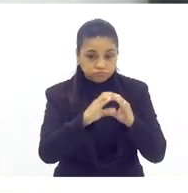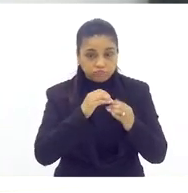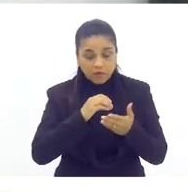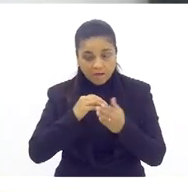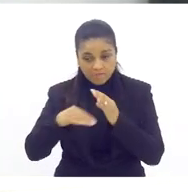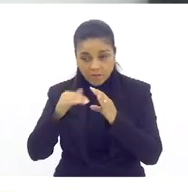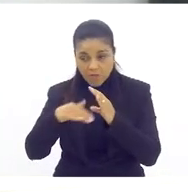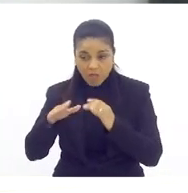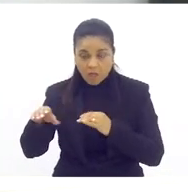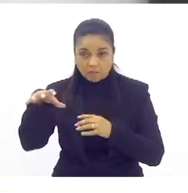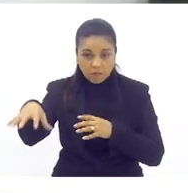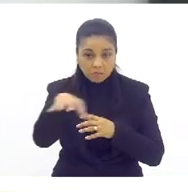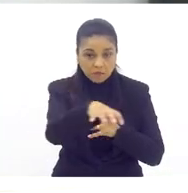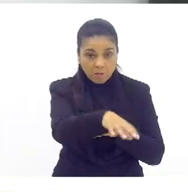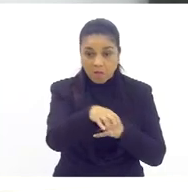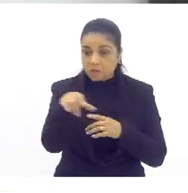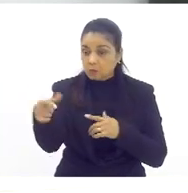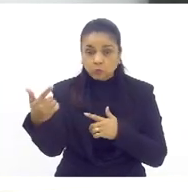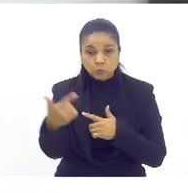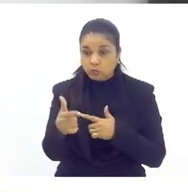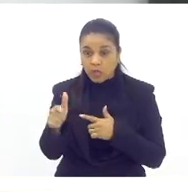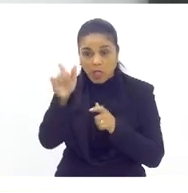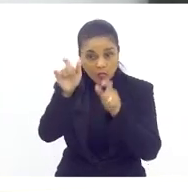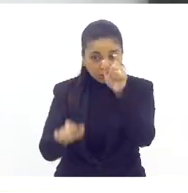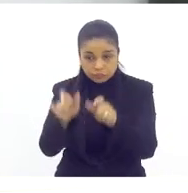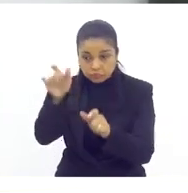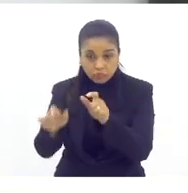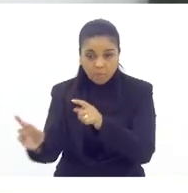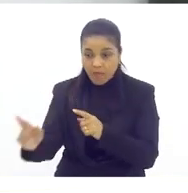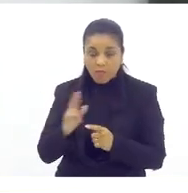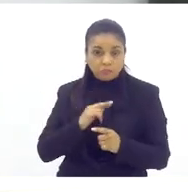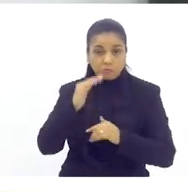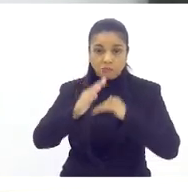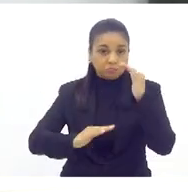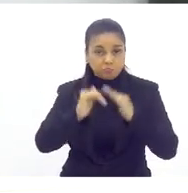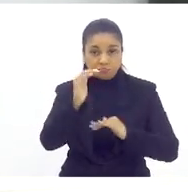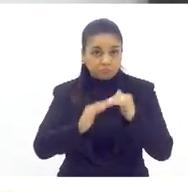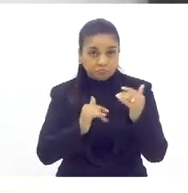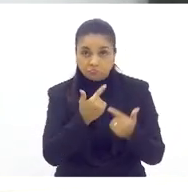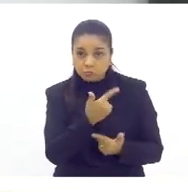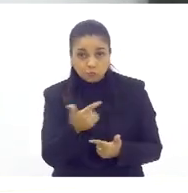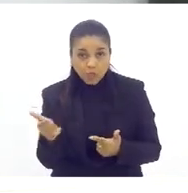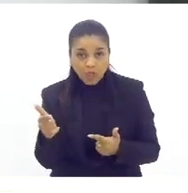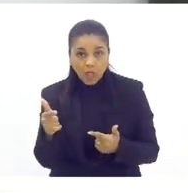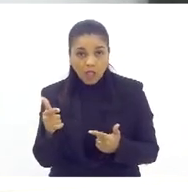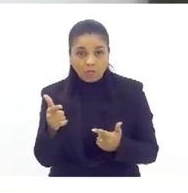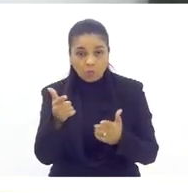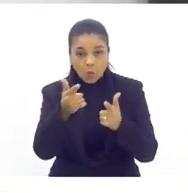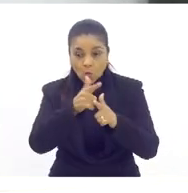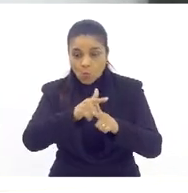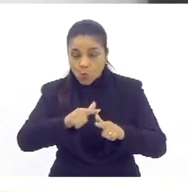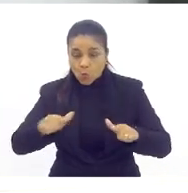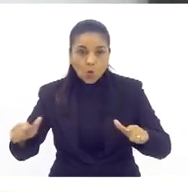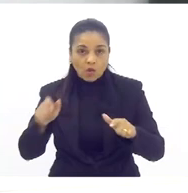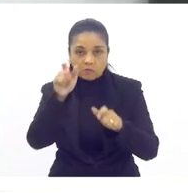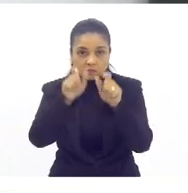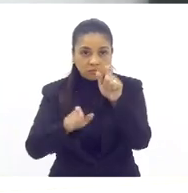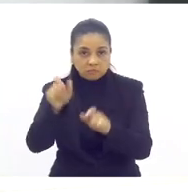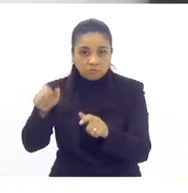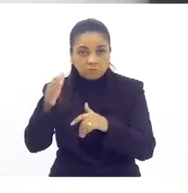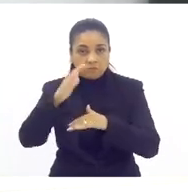responder os setores da Faetec estão esvaziados esvaziados criam-se regras